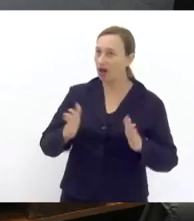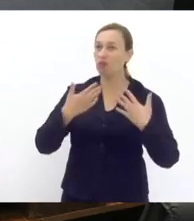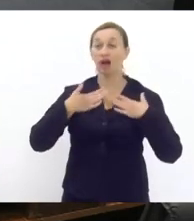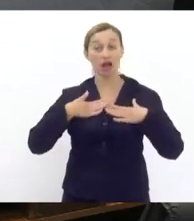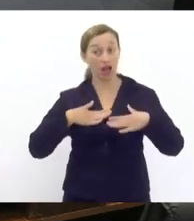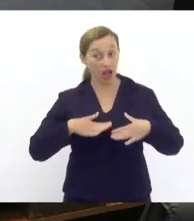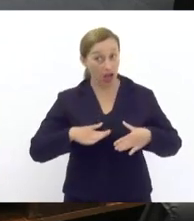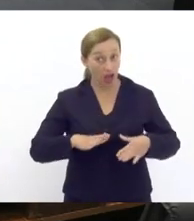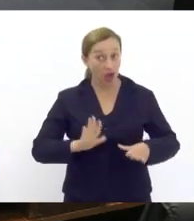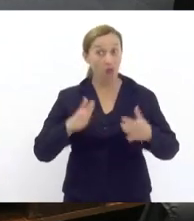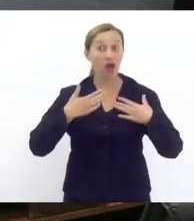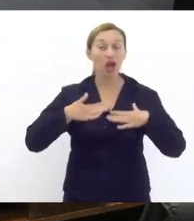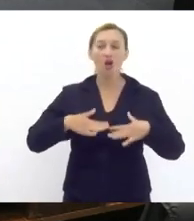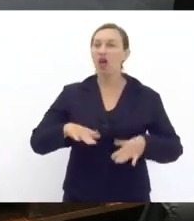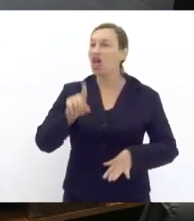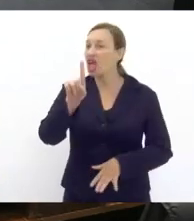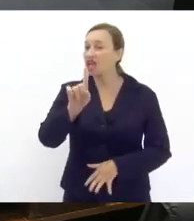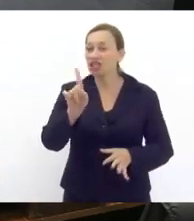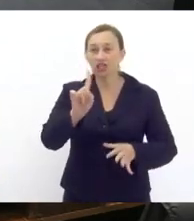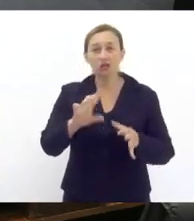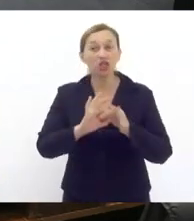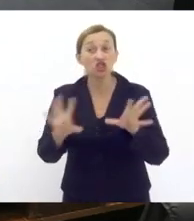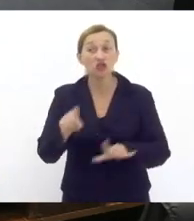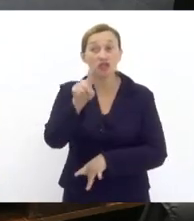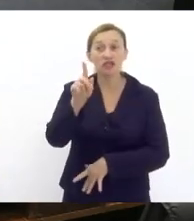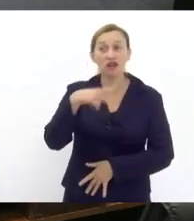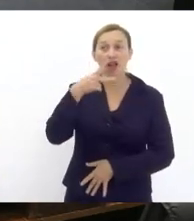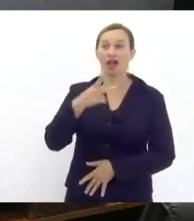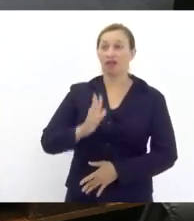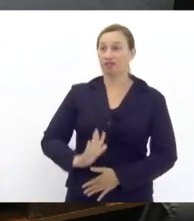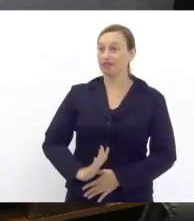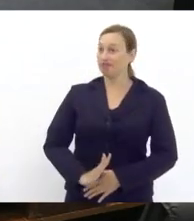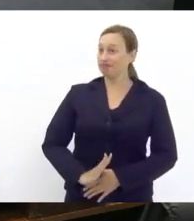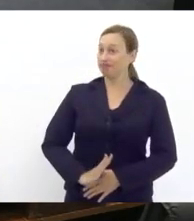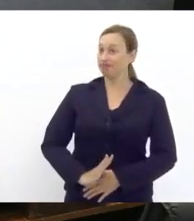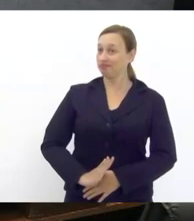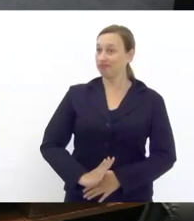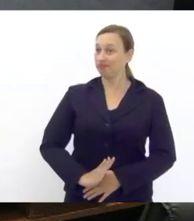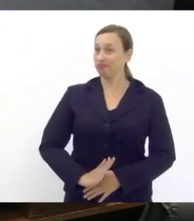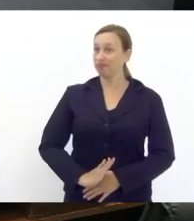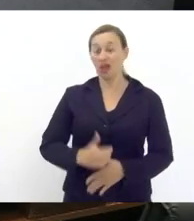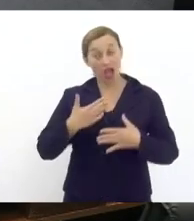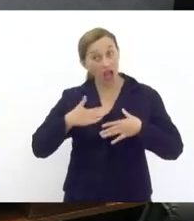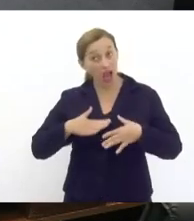Calma aí, que ele não te deu a parte aí, deputado. Ele não te deu.